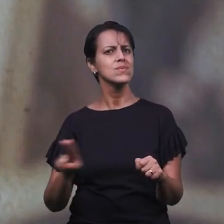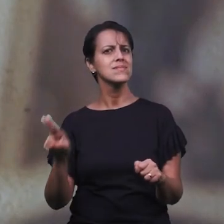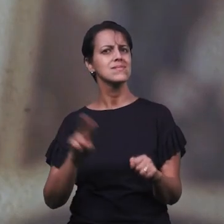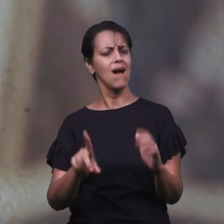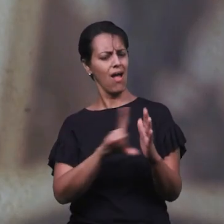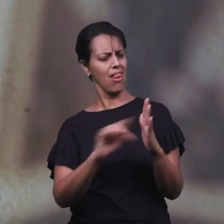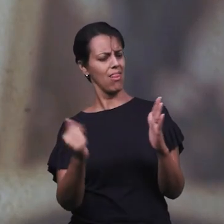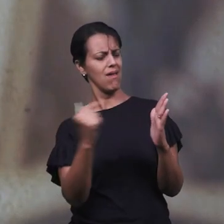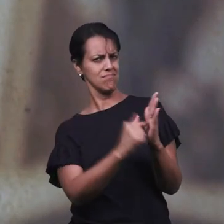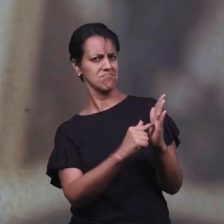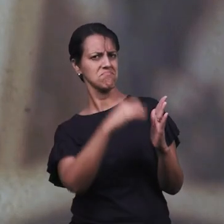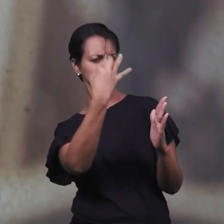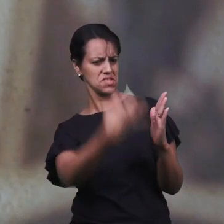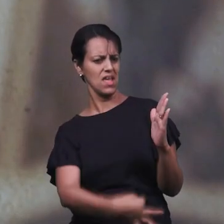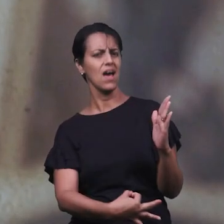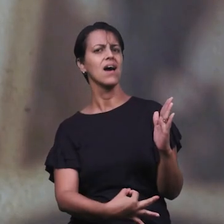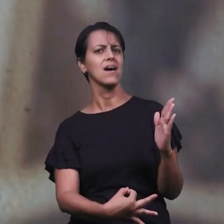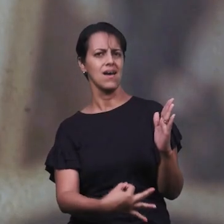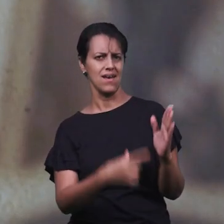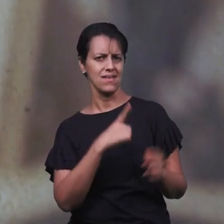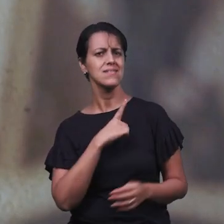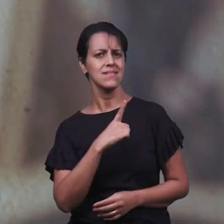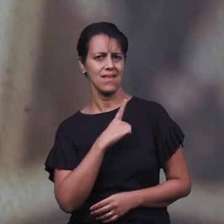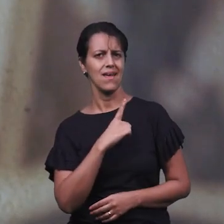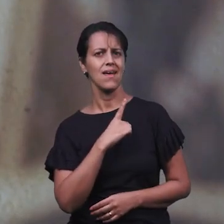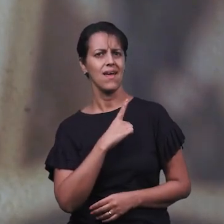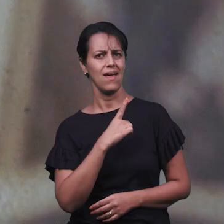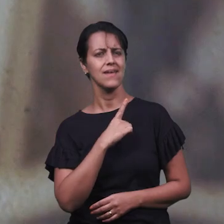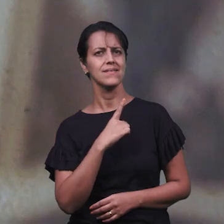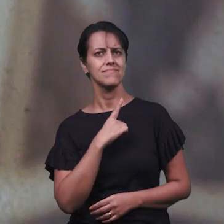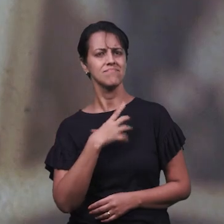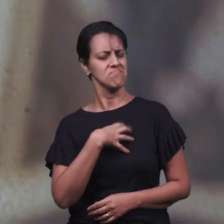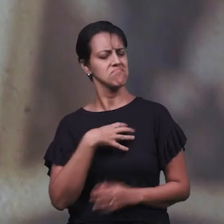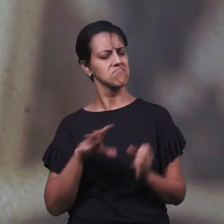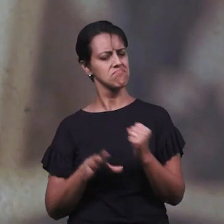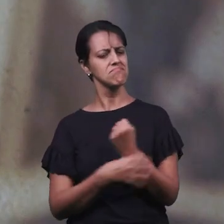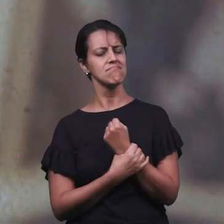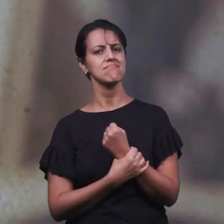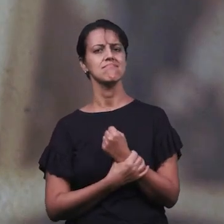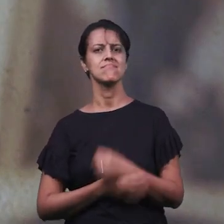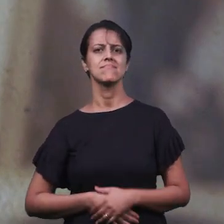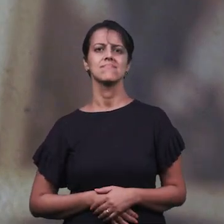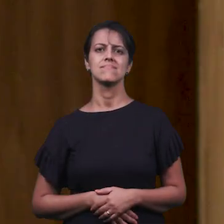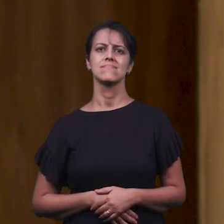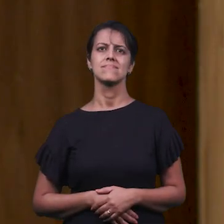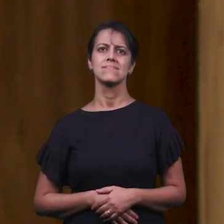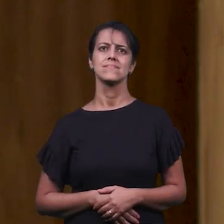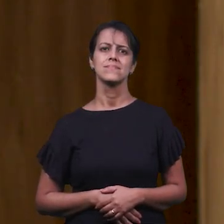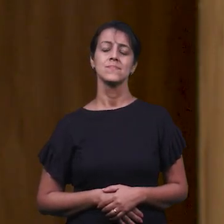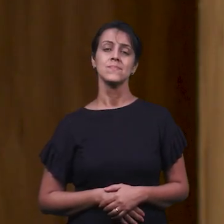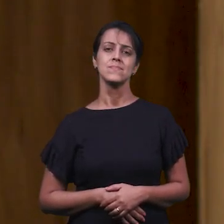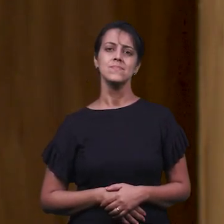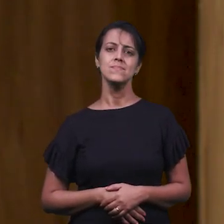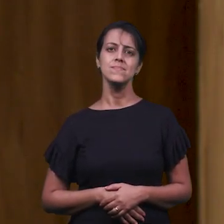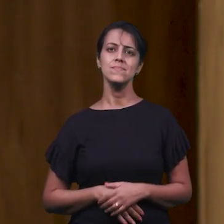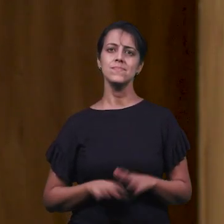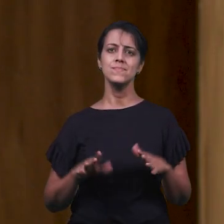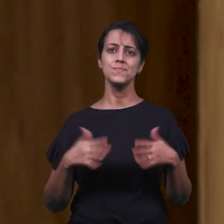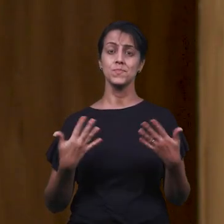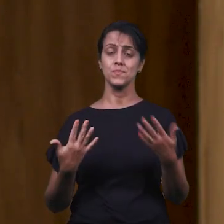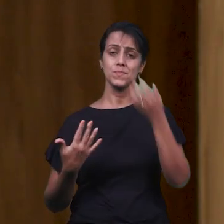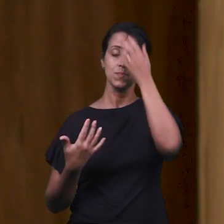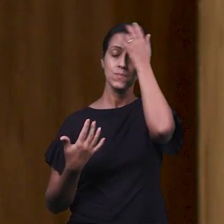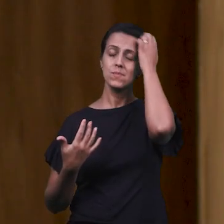coisa que ela está totalmente amparada e segura para que aquilo ali tenha validade. E, doutor Maurício, quais